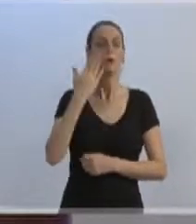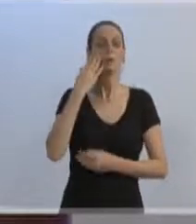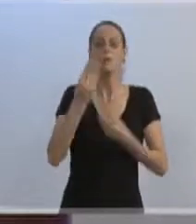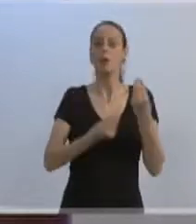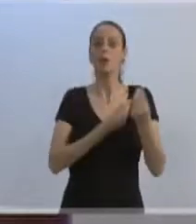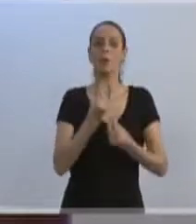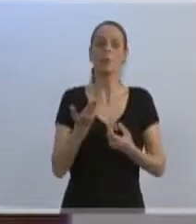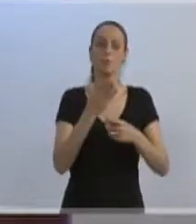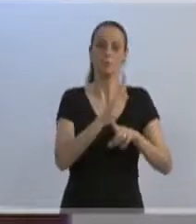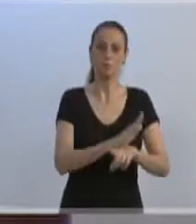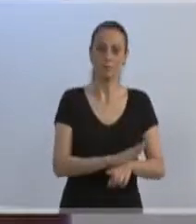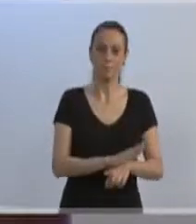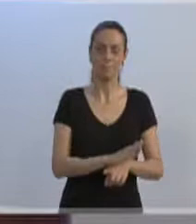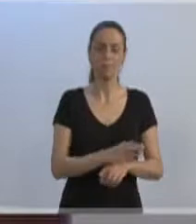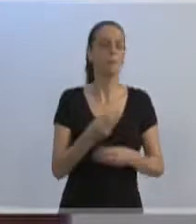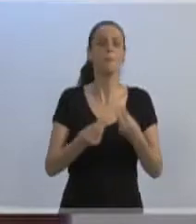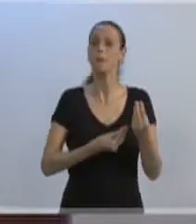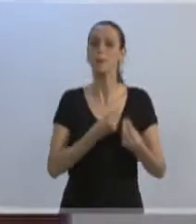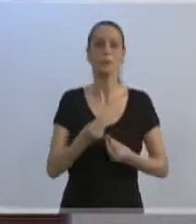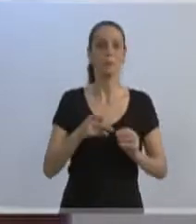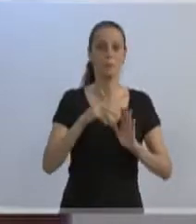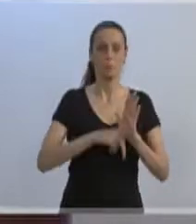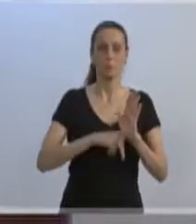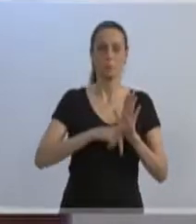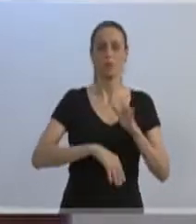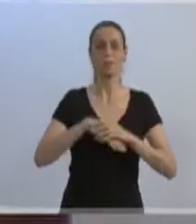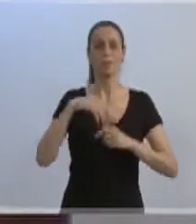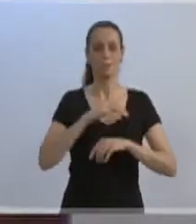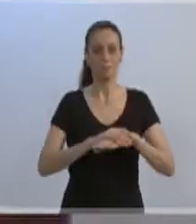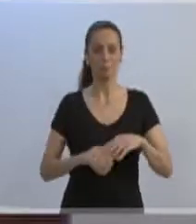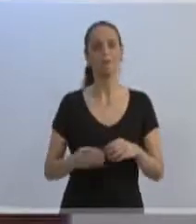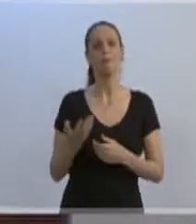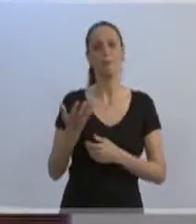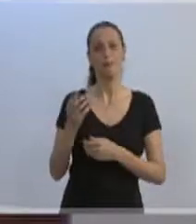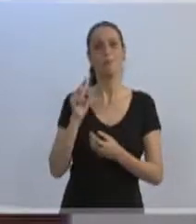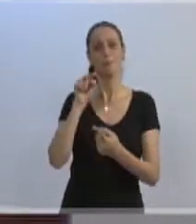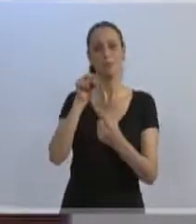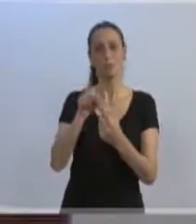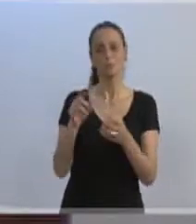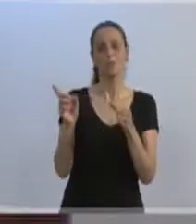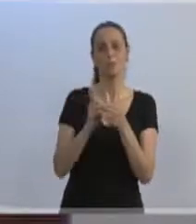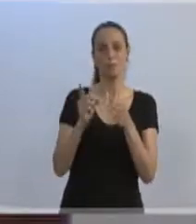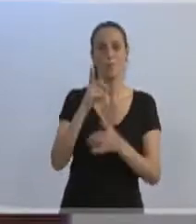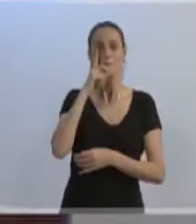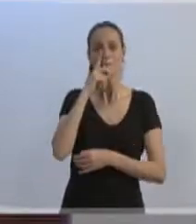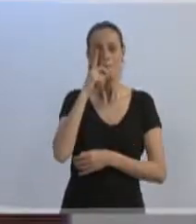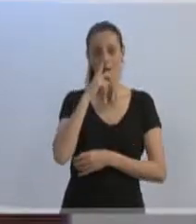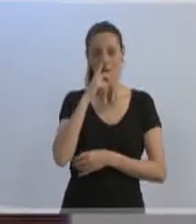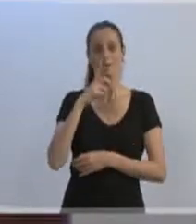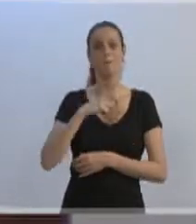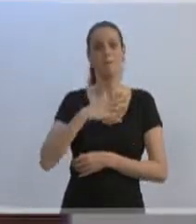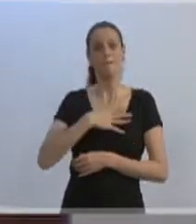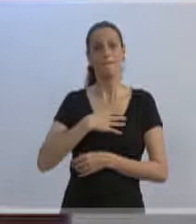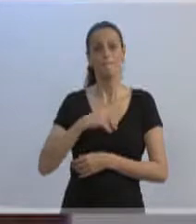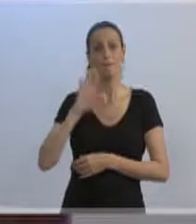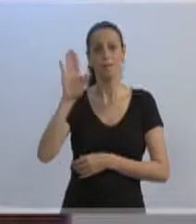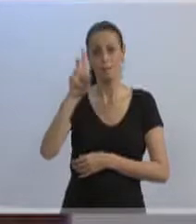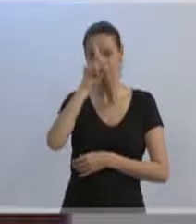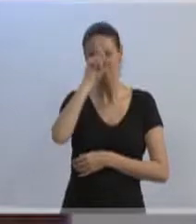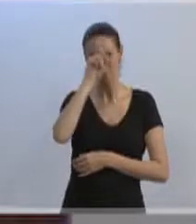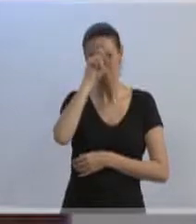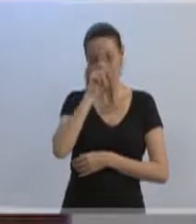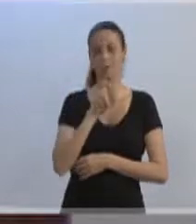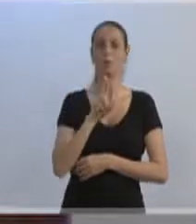que se pode viabilizar esse projeto que pretende atender as mães de crianças que estão em tratamento na uti